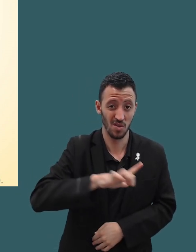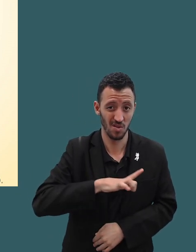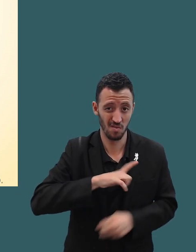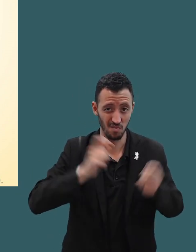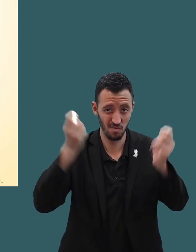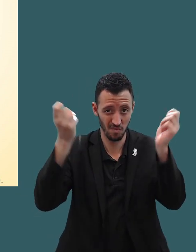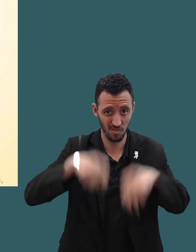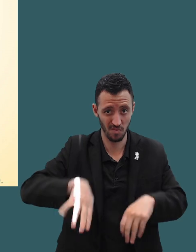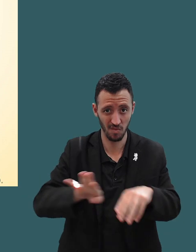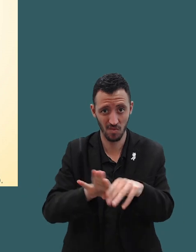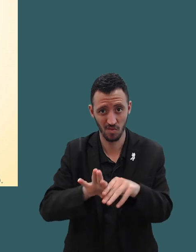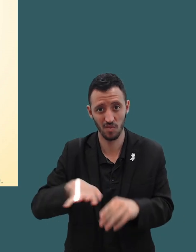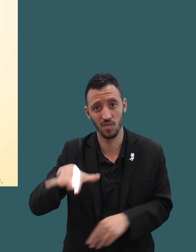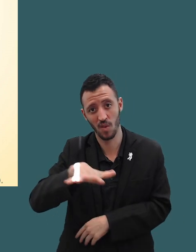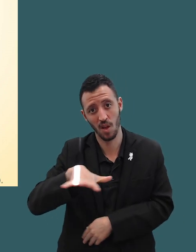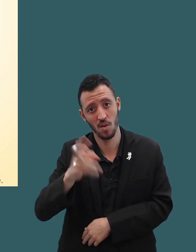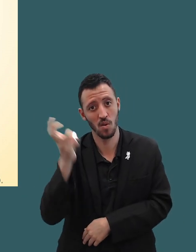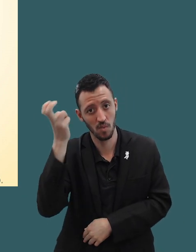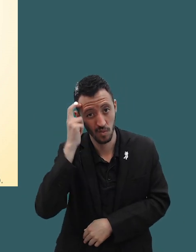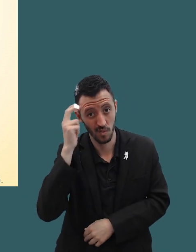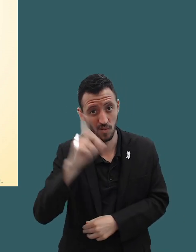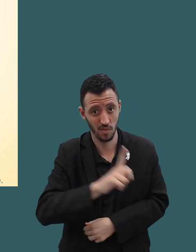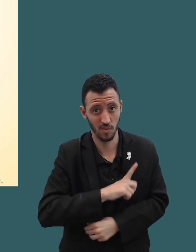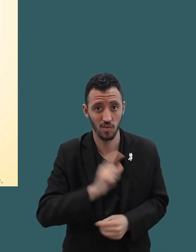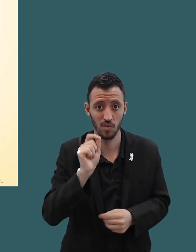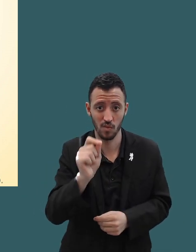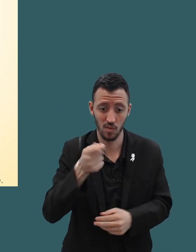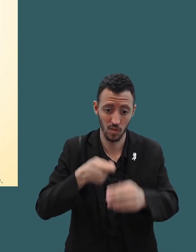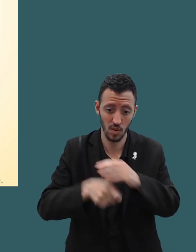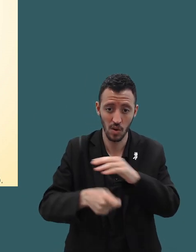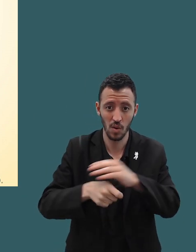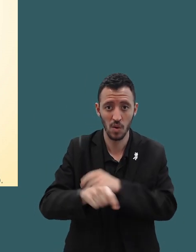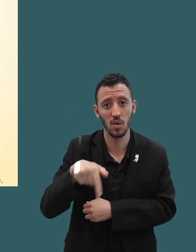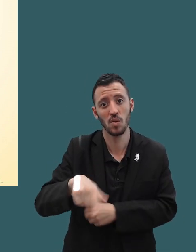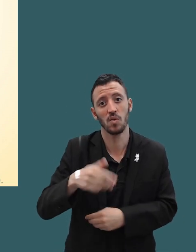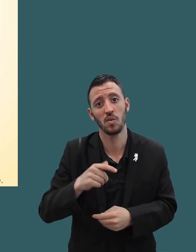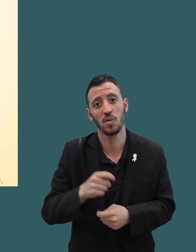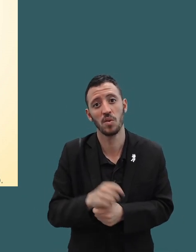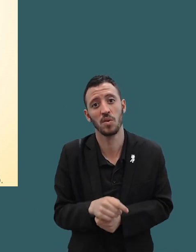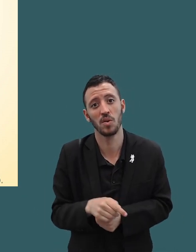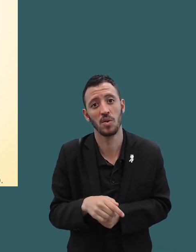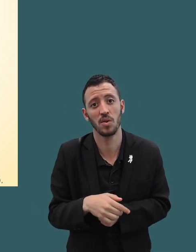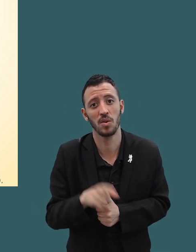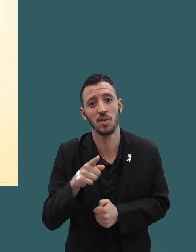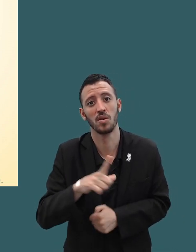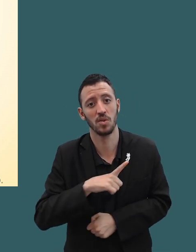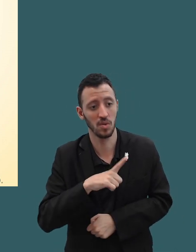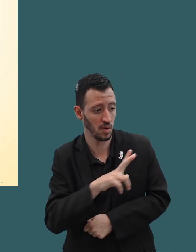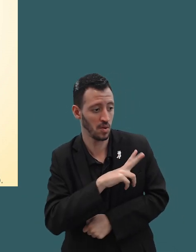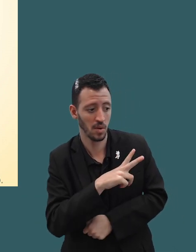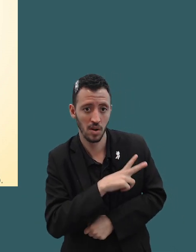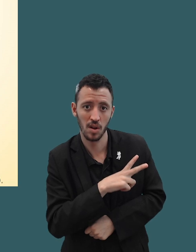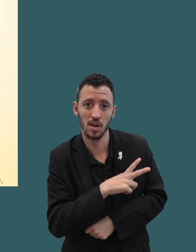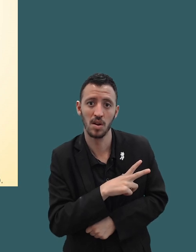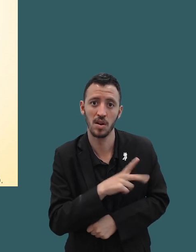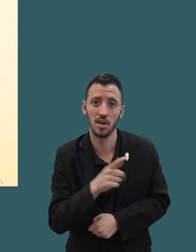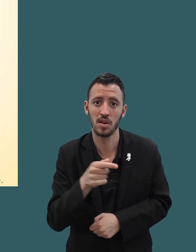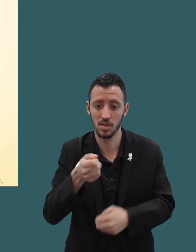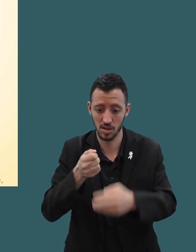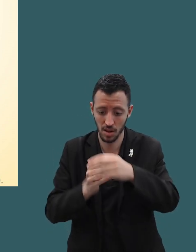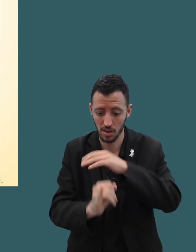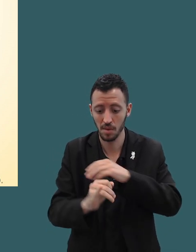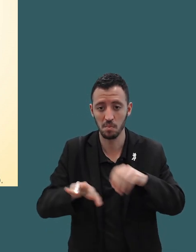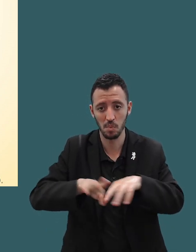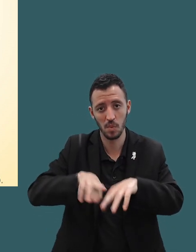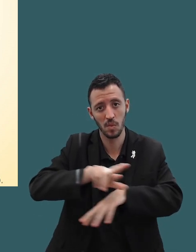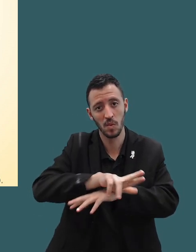um potencial, como tem a área da cultura, de ter recursos e financiamento privados, estatais. Então,